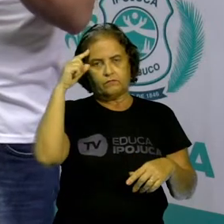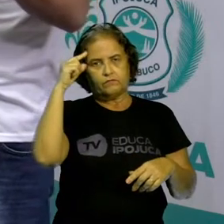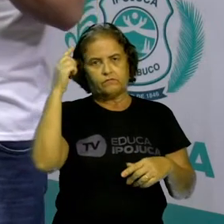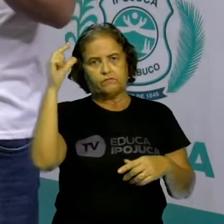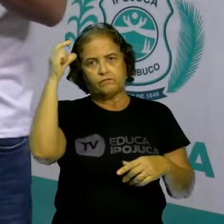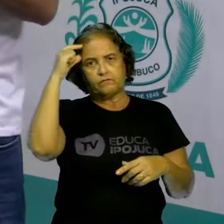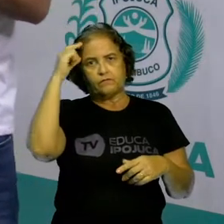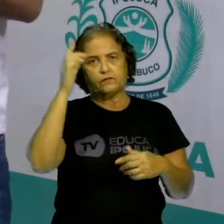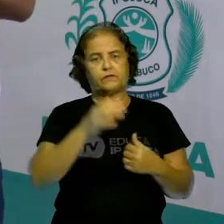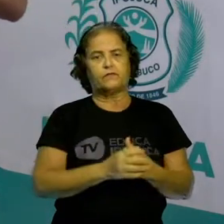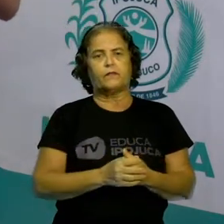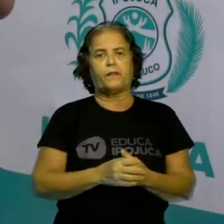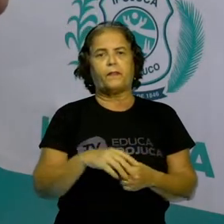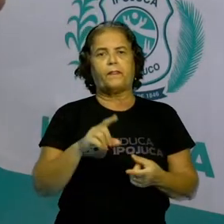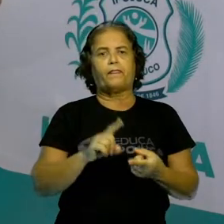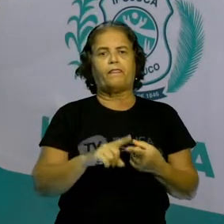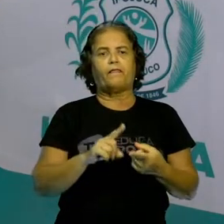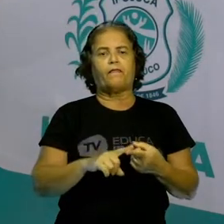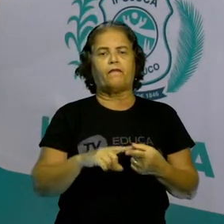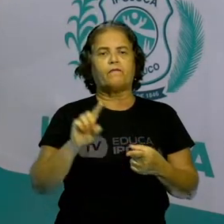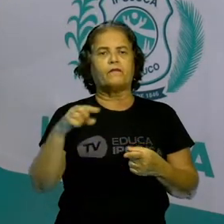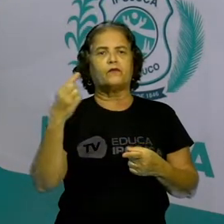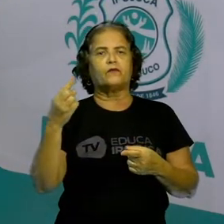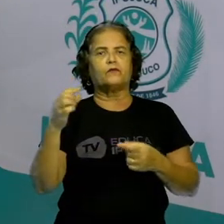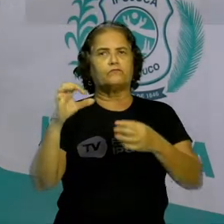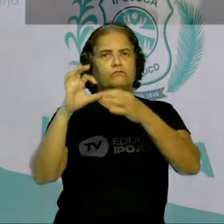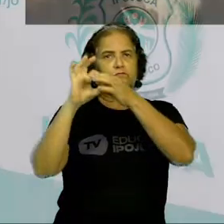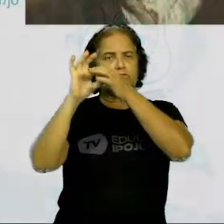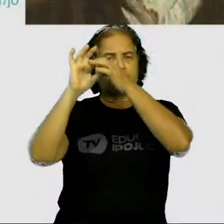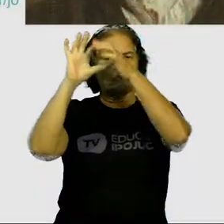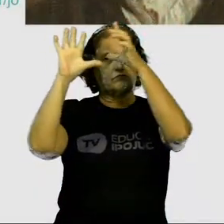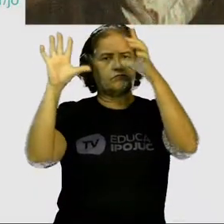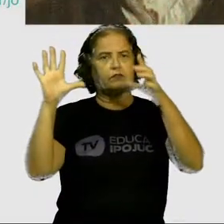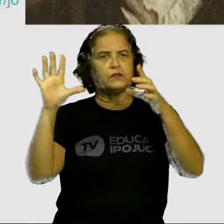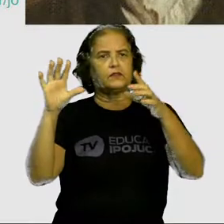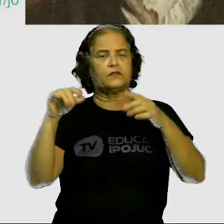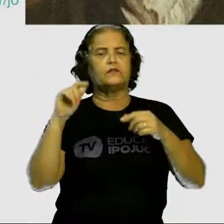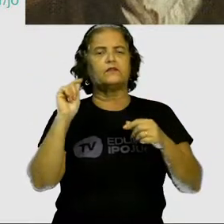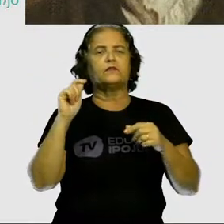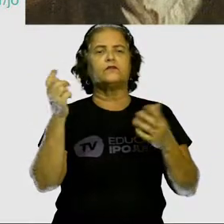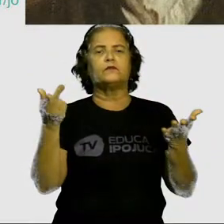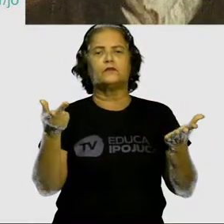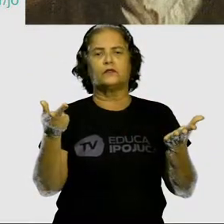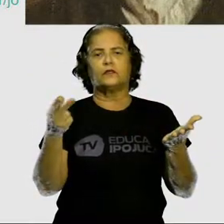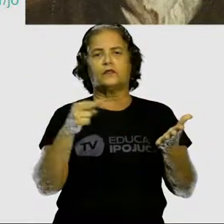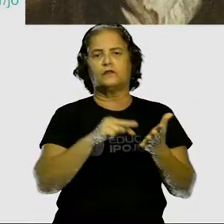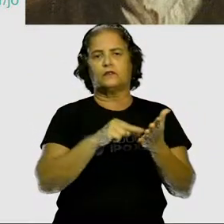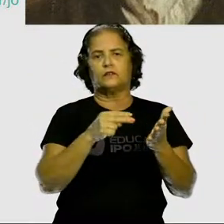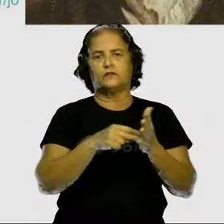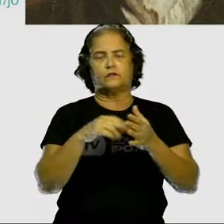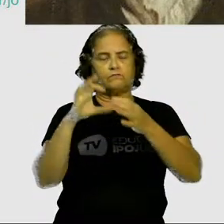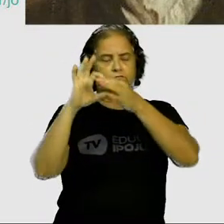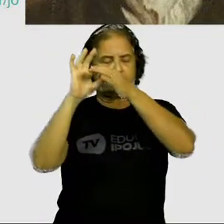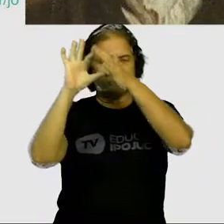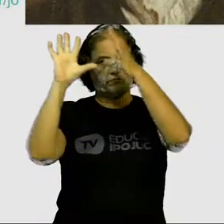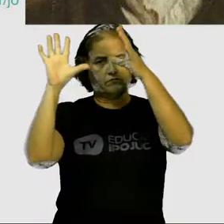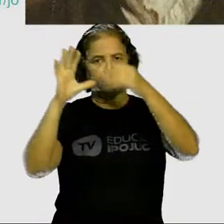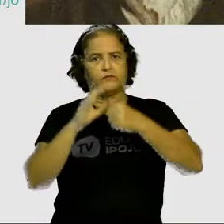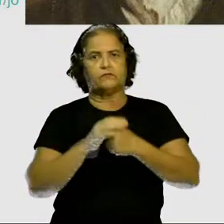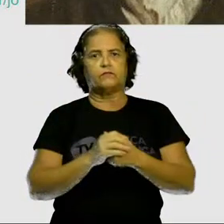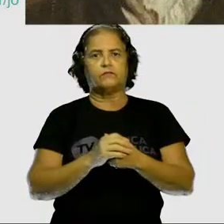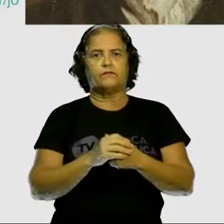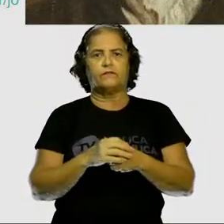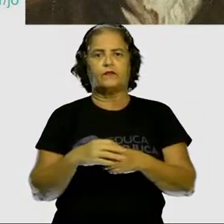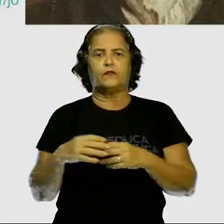Outra vertente importante é o liberalismo, tá certo? O que é que defendia, então, o liberalismo? O liberalismo, ele é